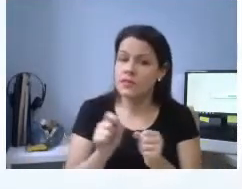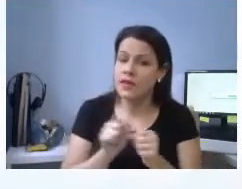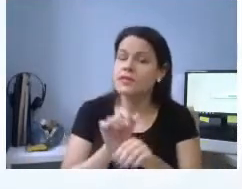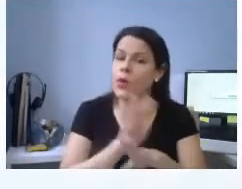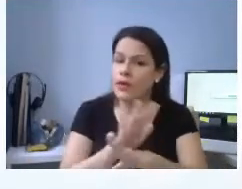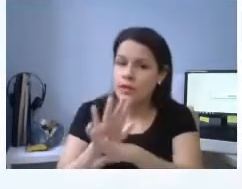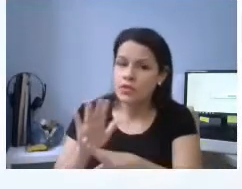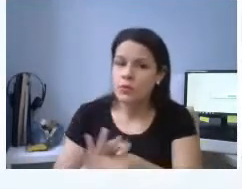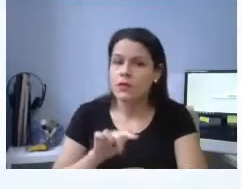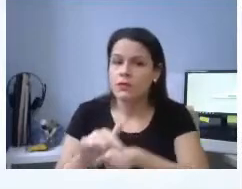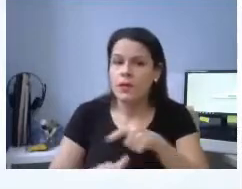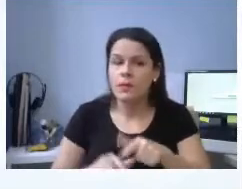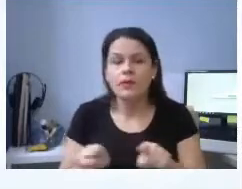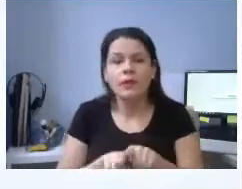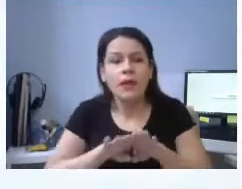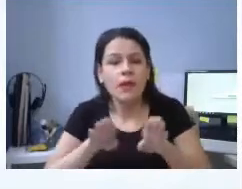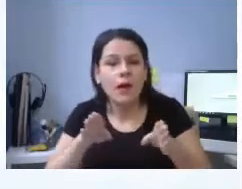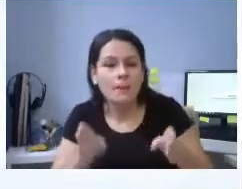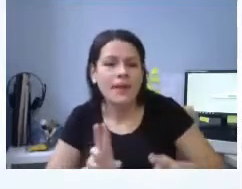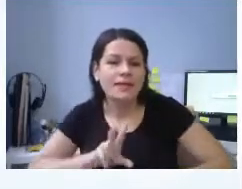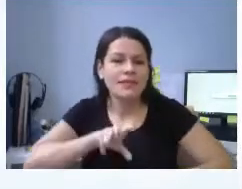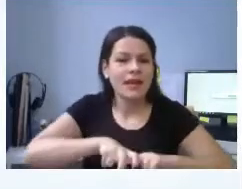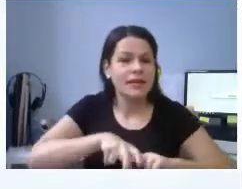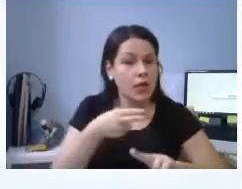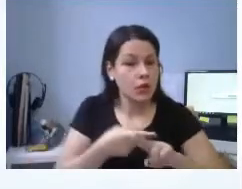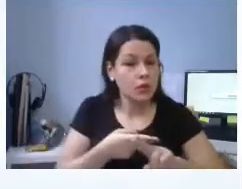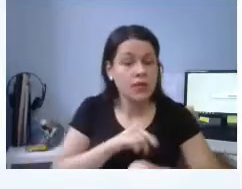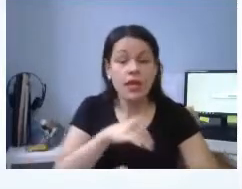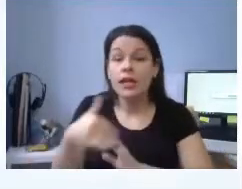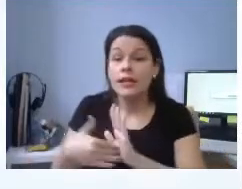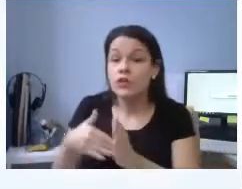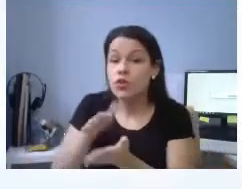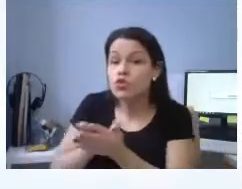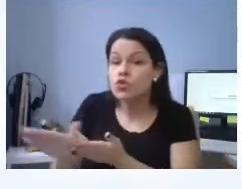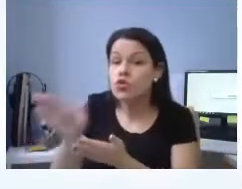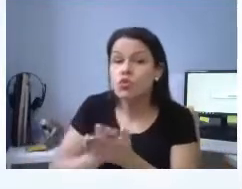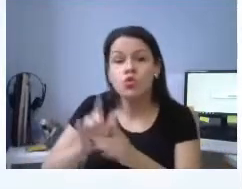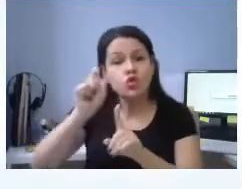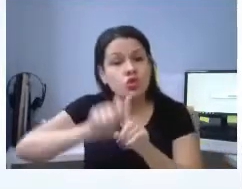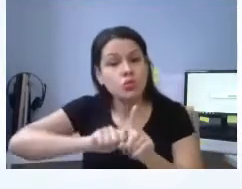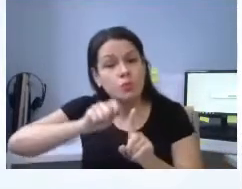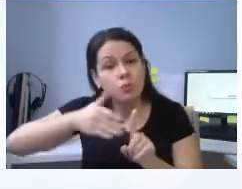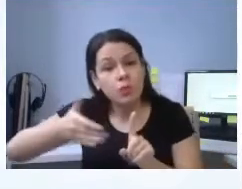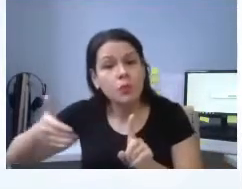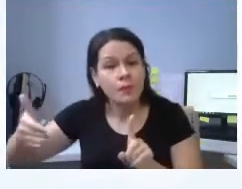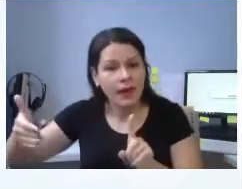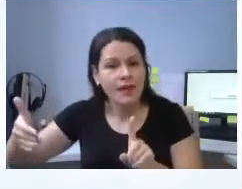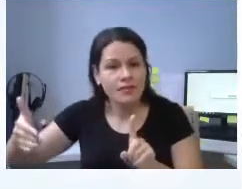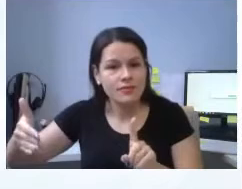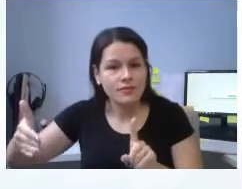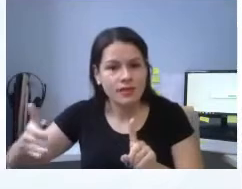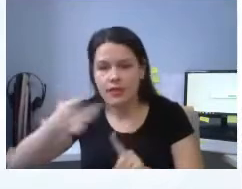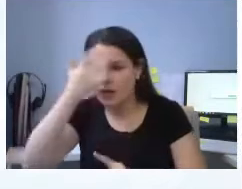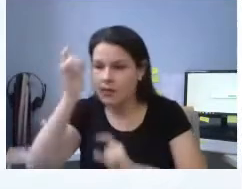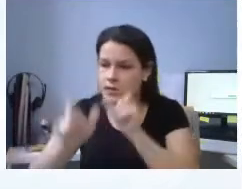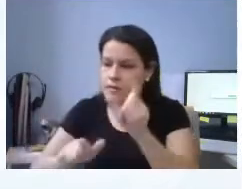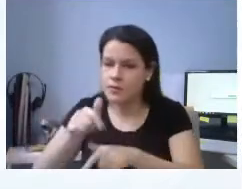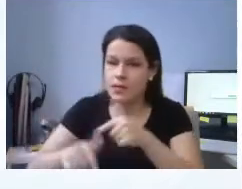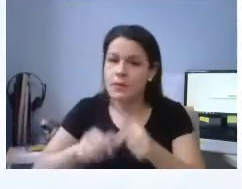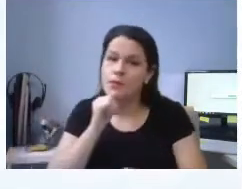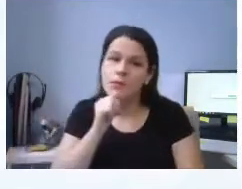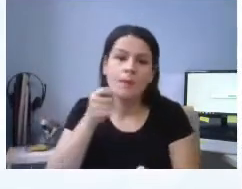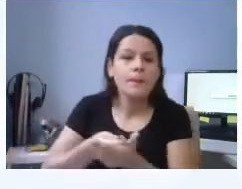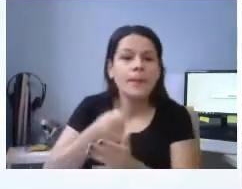atividade, o mobiliário a ser utilizado e os custos mensais e corriqueiros que o trabalhador tem, como banda